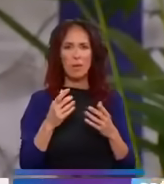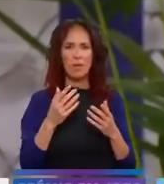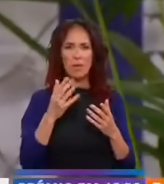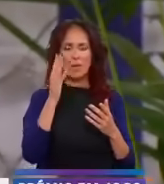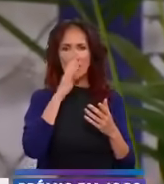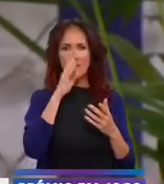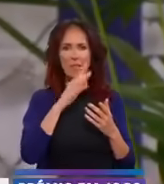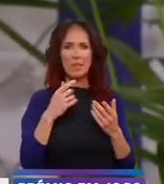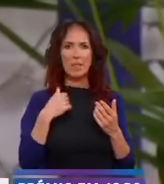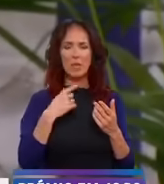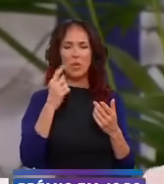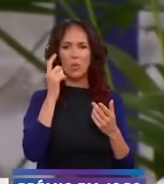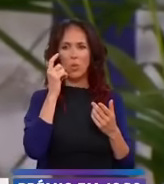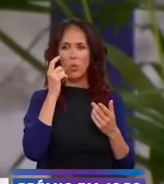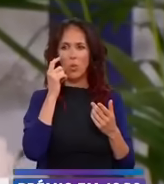David, eu estava aqui a dizer a mesma coisa.